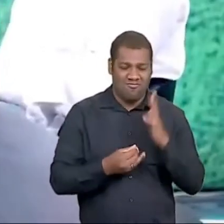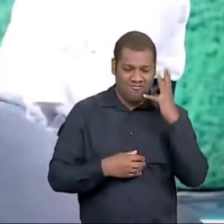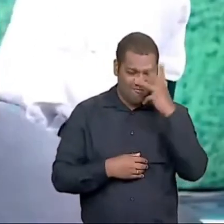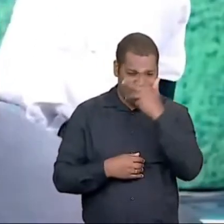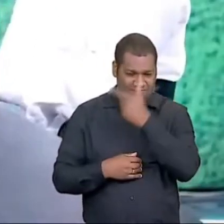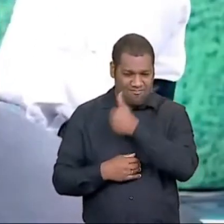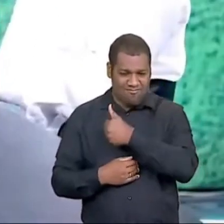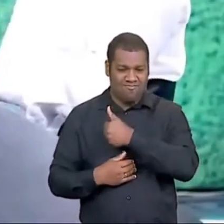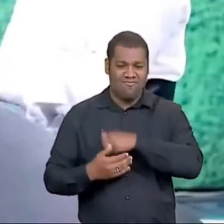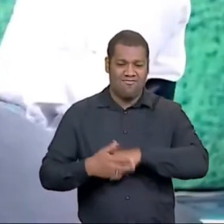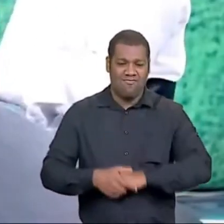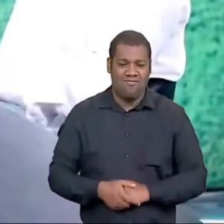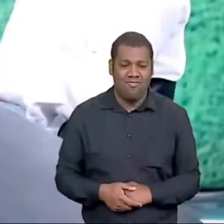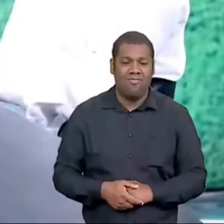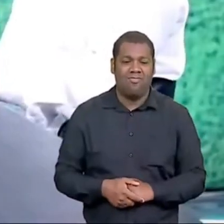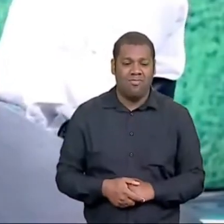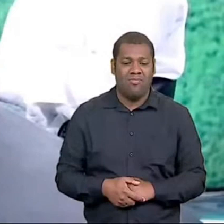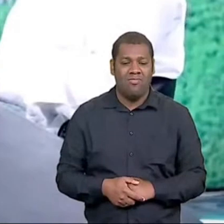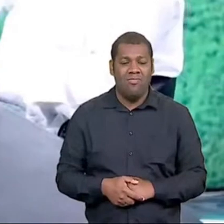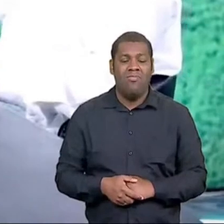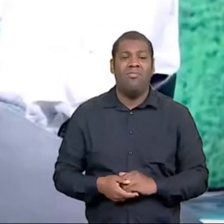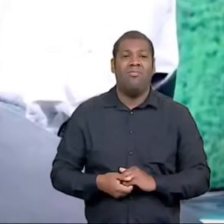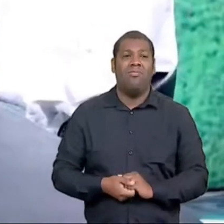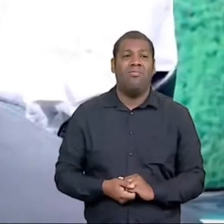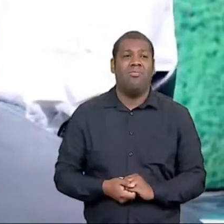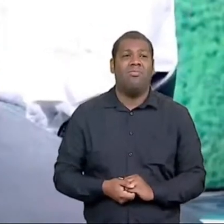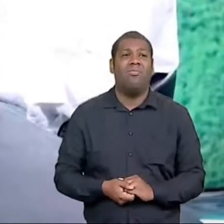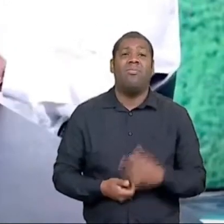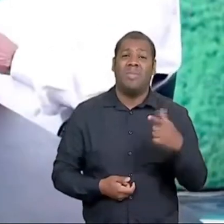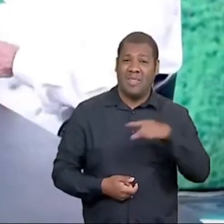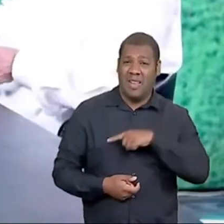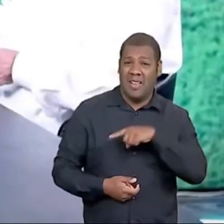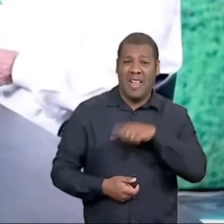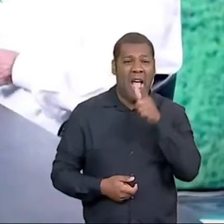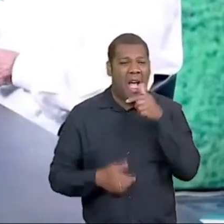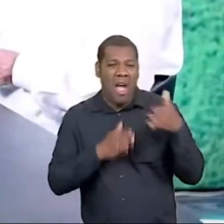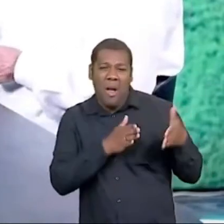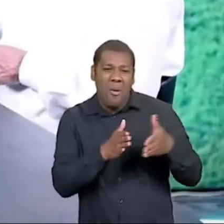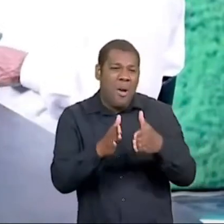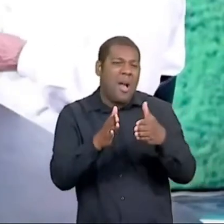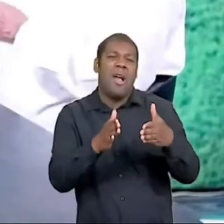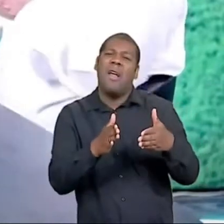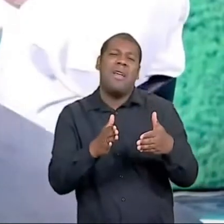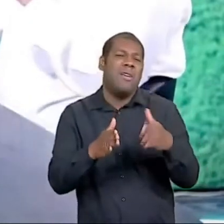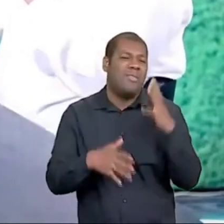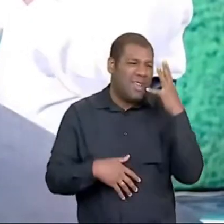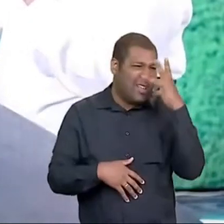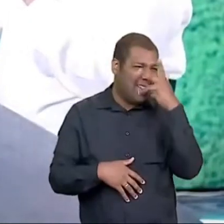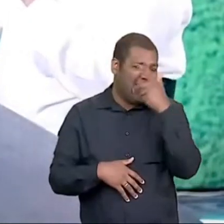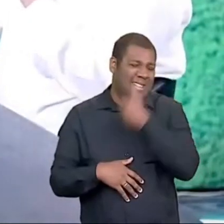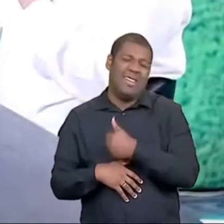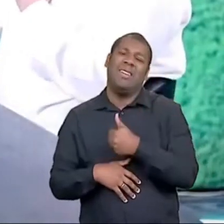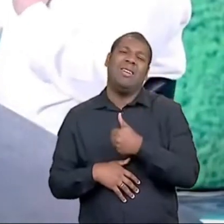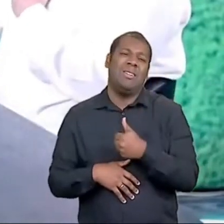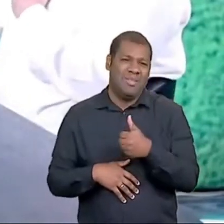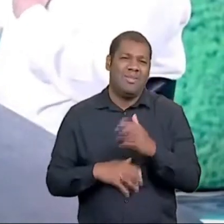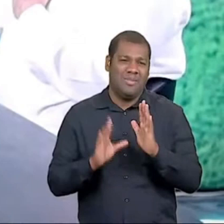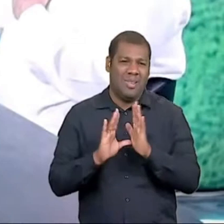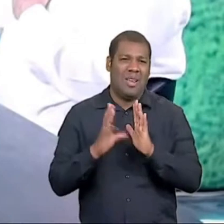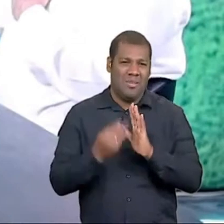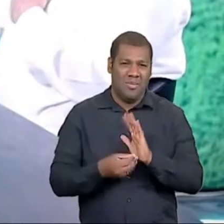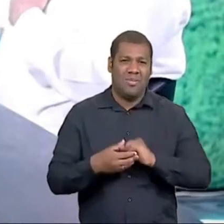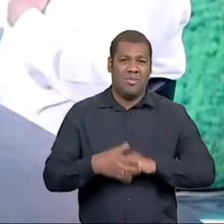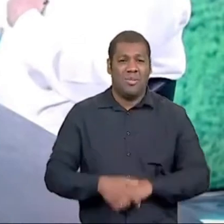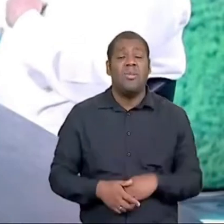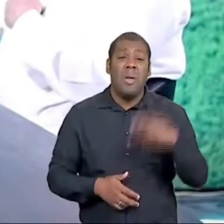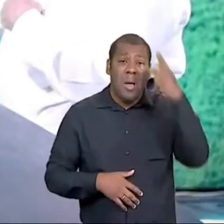o senhor está dizendo aí dessas praias maravilhosas do Tapajós. Agora, para quem é pobre, muitas vezes a natureza fica distante,